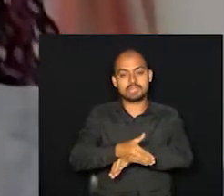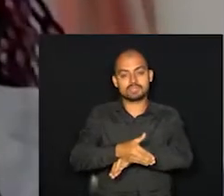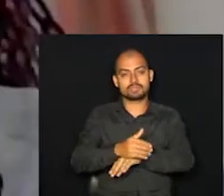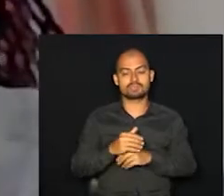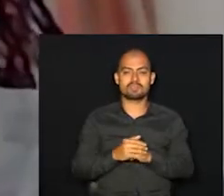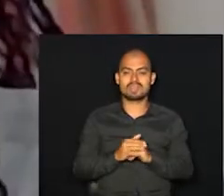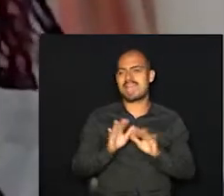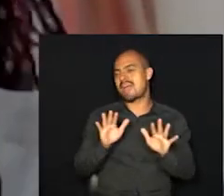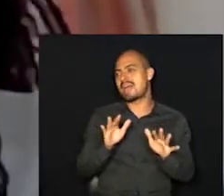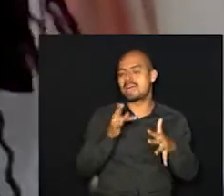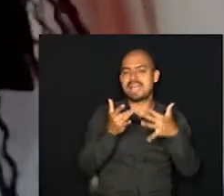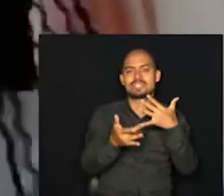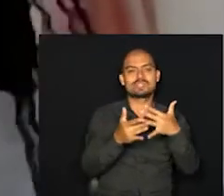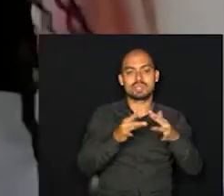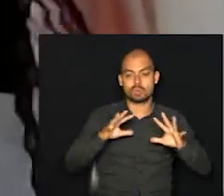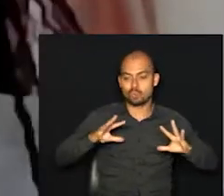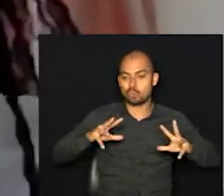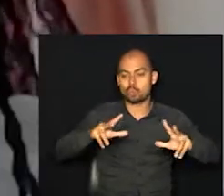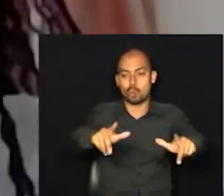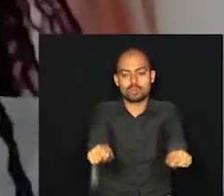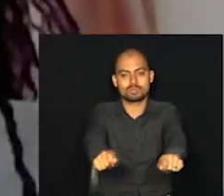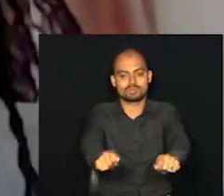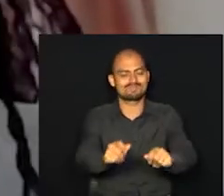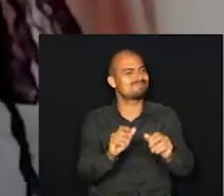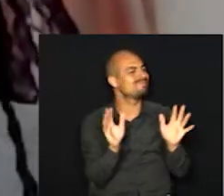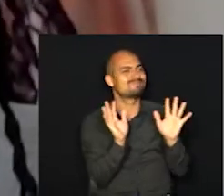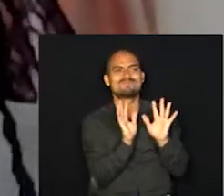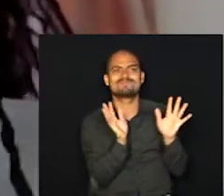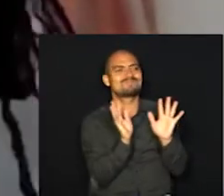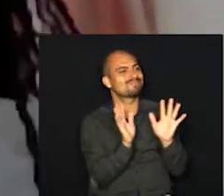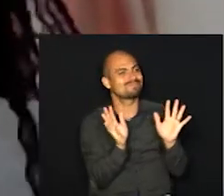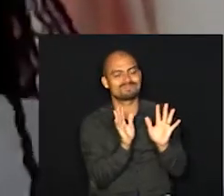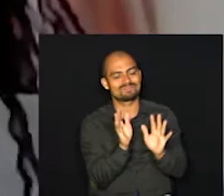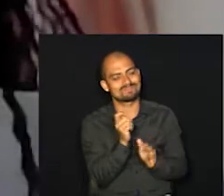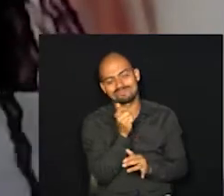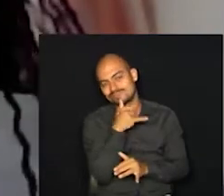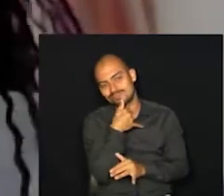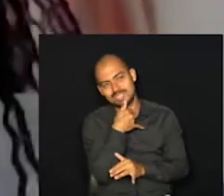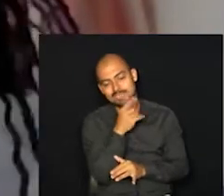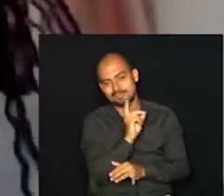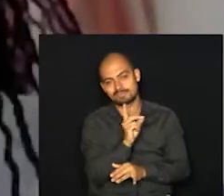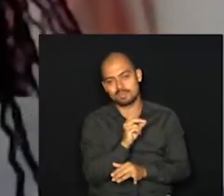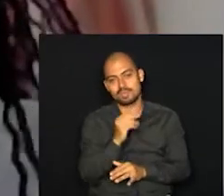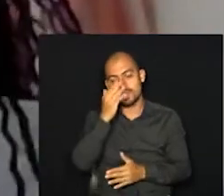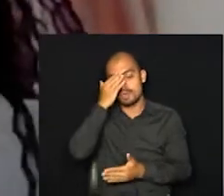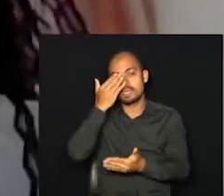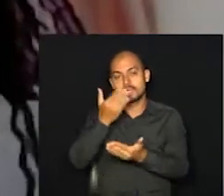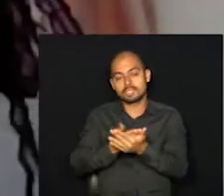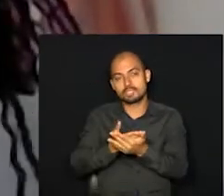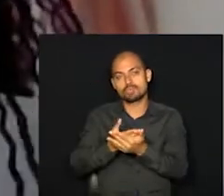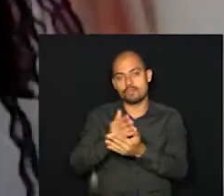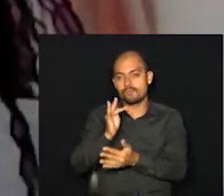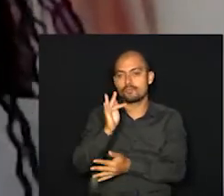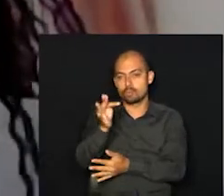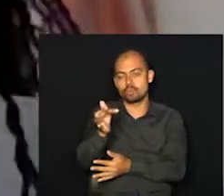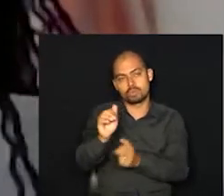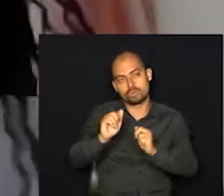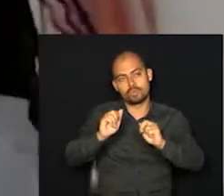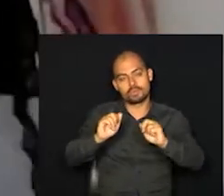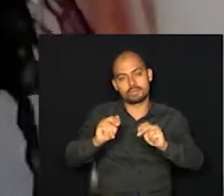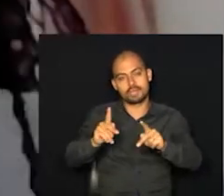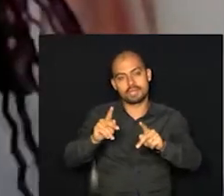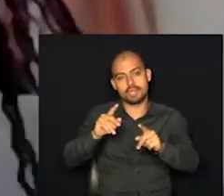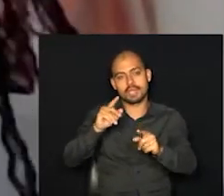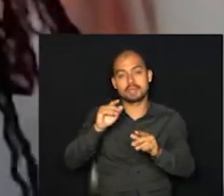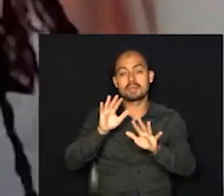social chega em todo lugar. Ela não chega em todos os lugares. Infelizmente, eu acredito que seja um caminho para atingir as pessoas, sim, mas